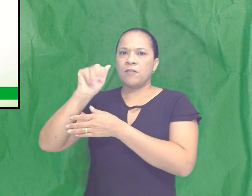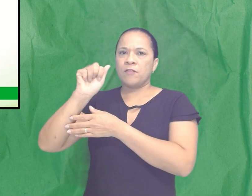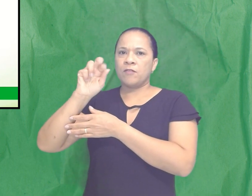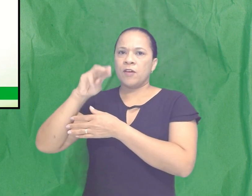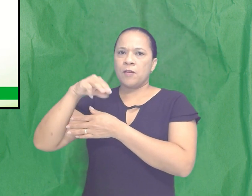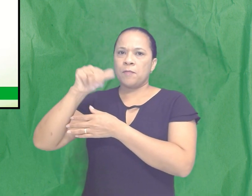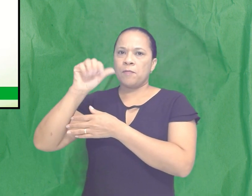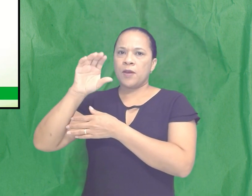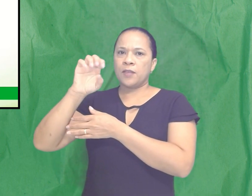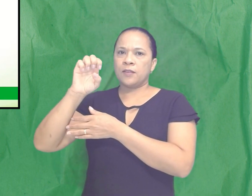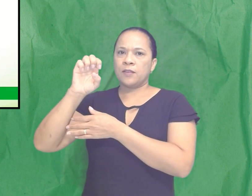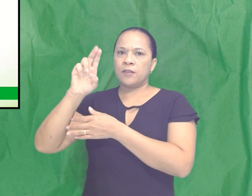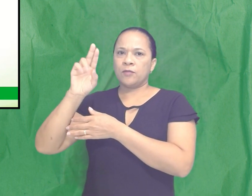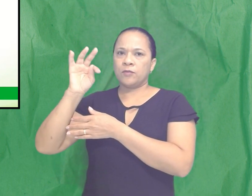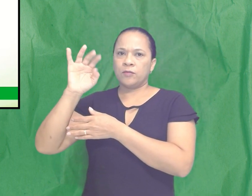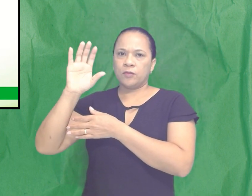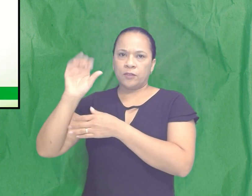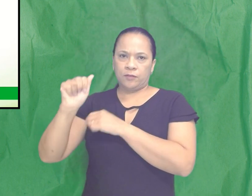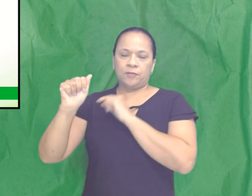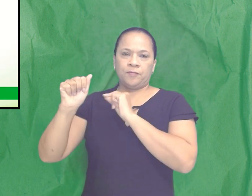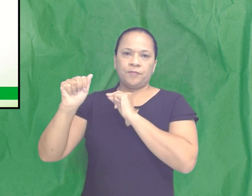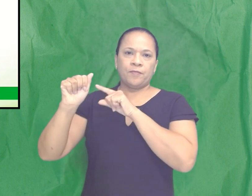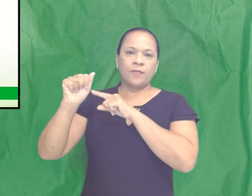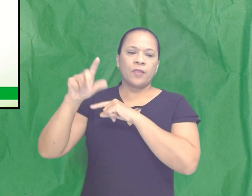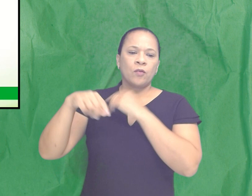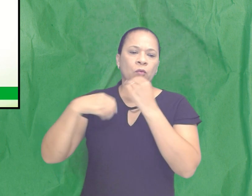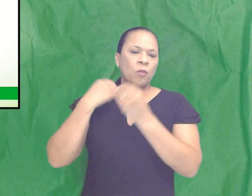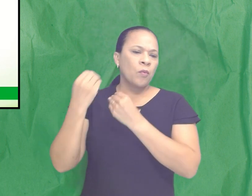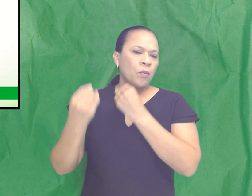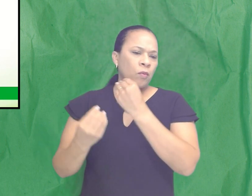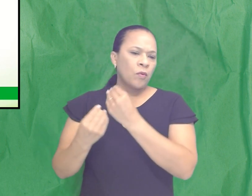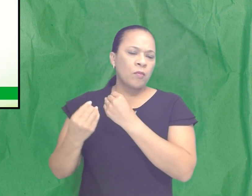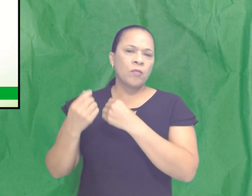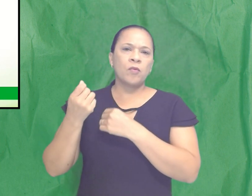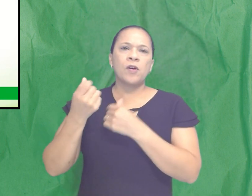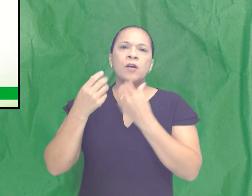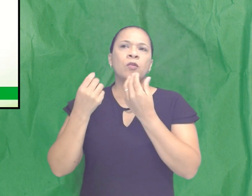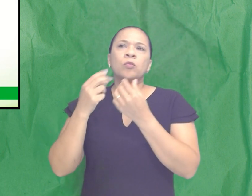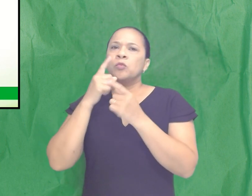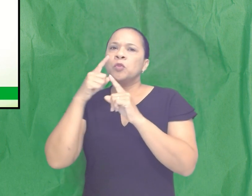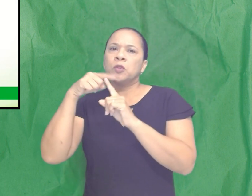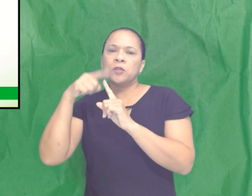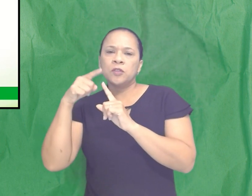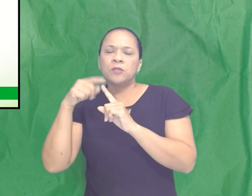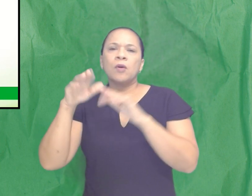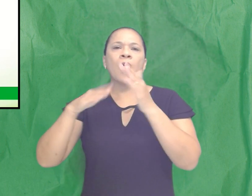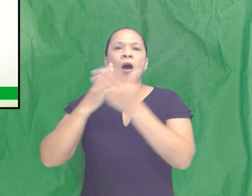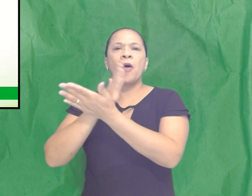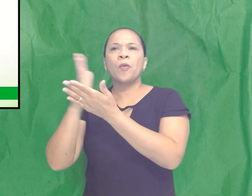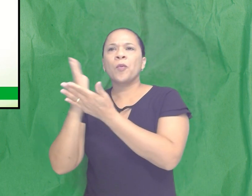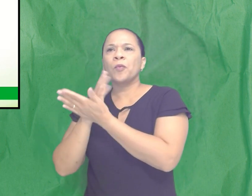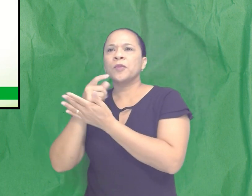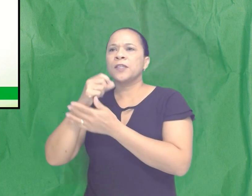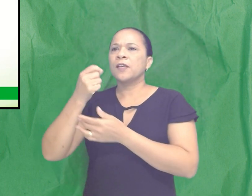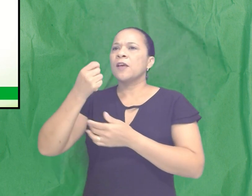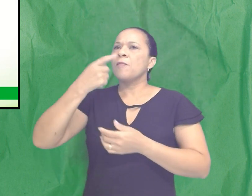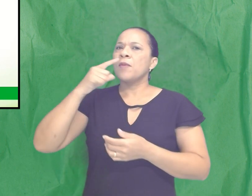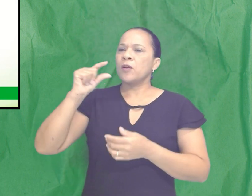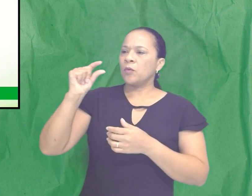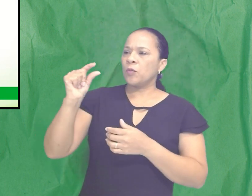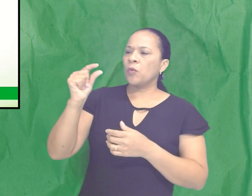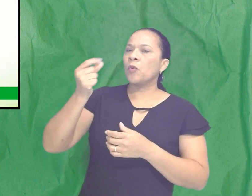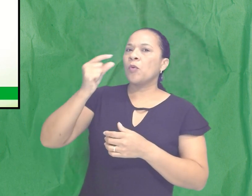já se perguntou por que alguns medicamentos vêm em cápsulas, outros em comprimidos, outros vêm em formas